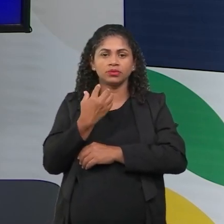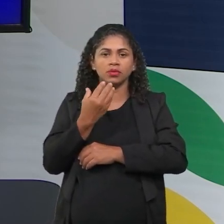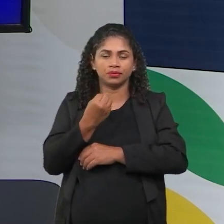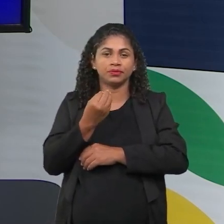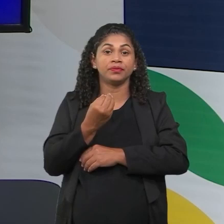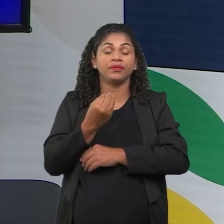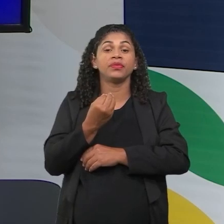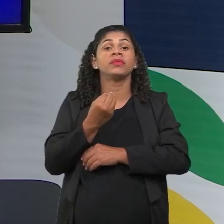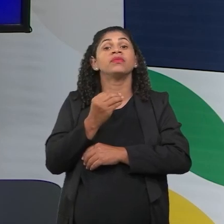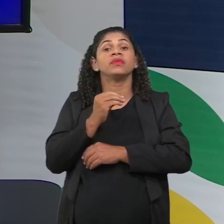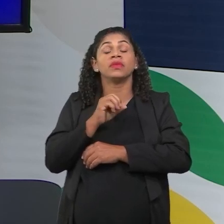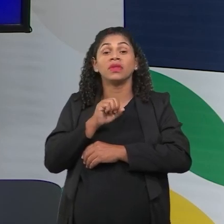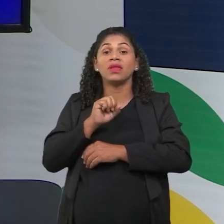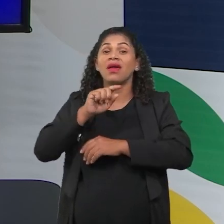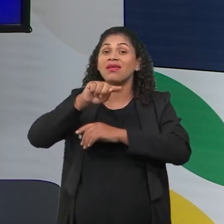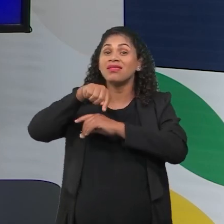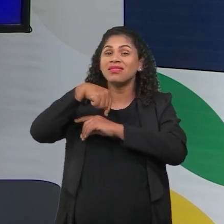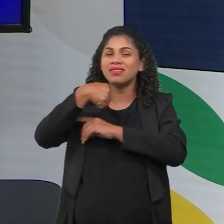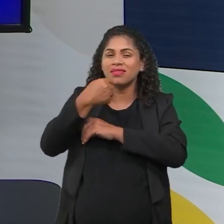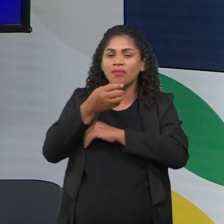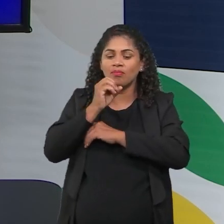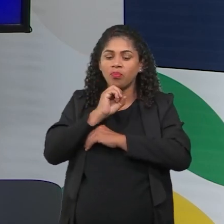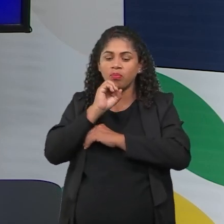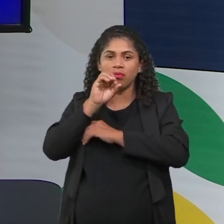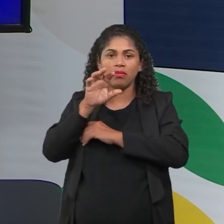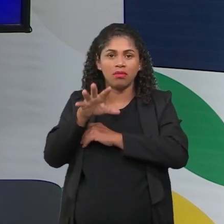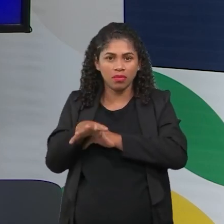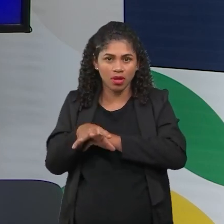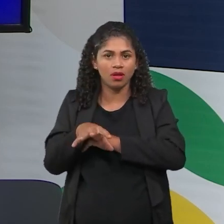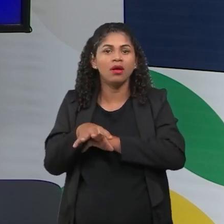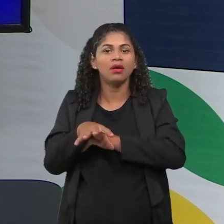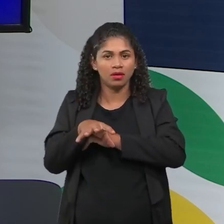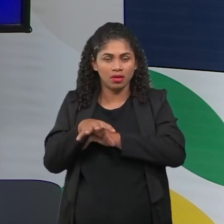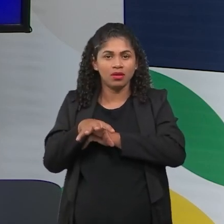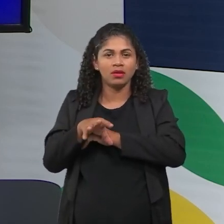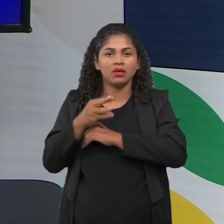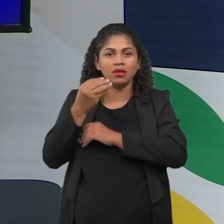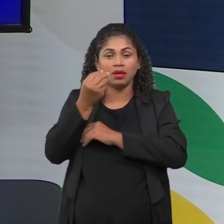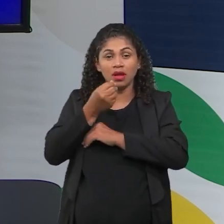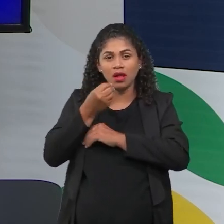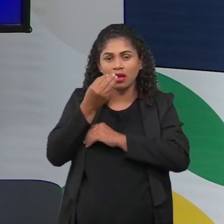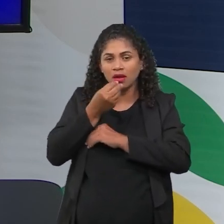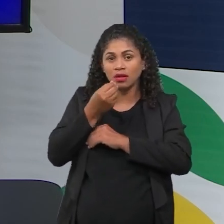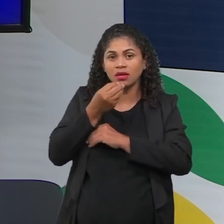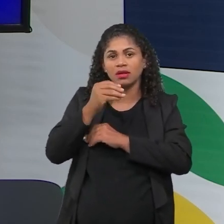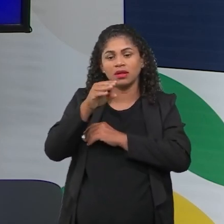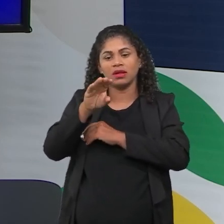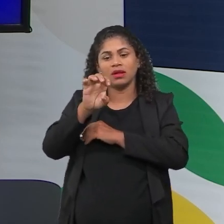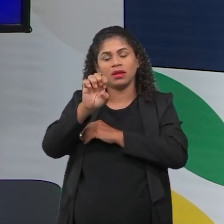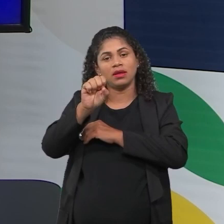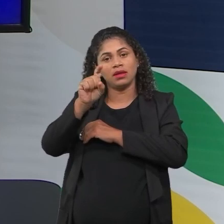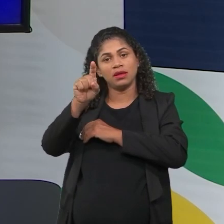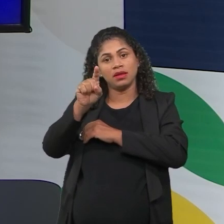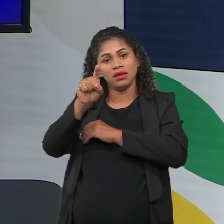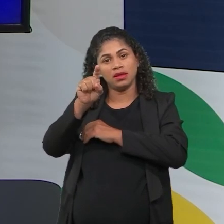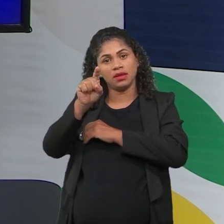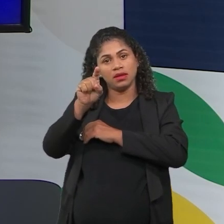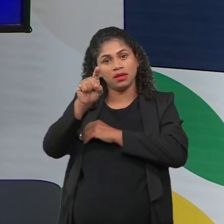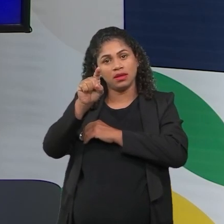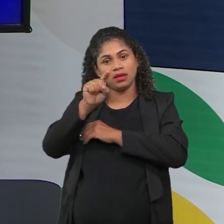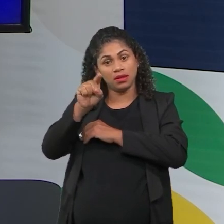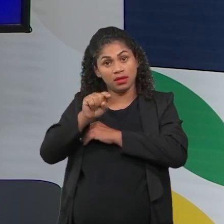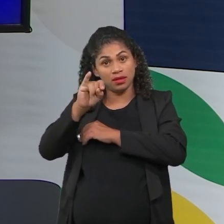certo período, e a amilase, né, a pitialina, que é a enzima que a gente tem ali na saliva, ela vai fazer esse processo